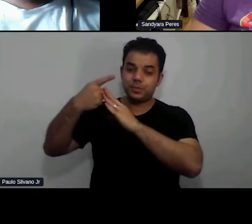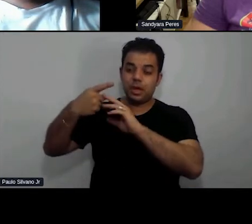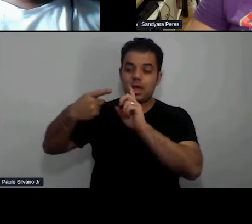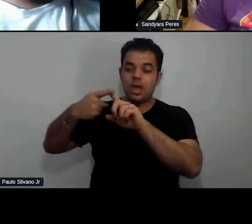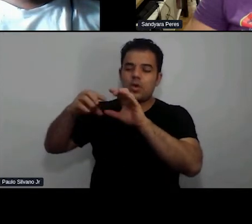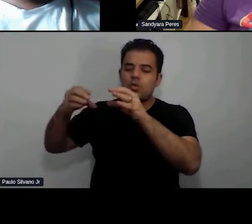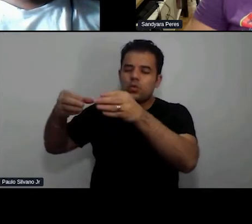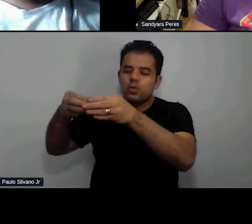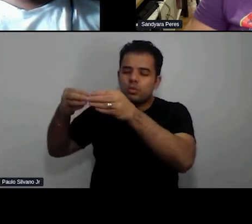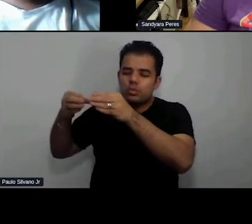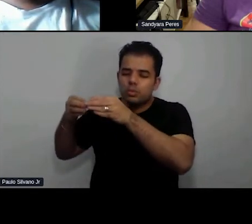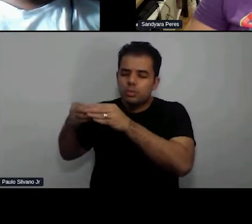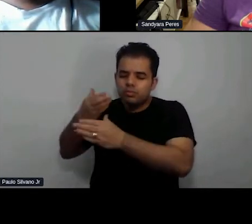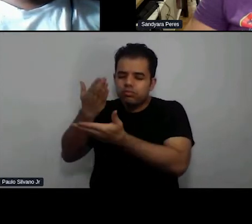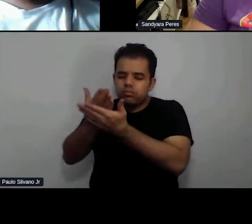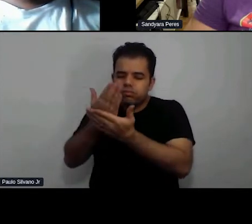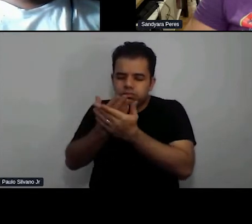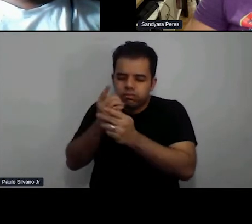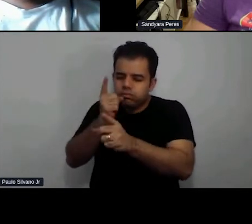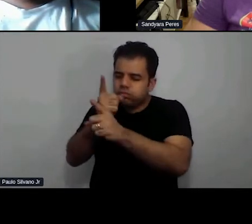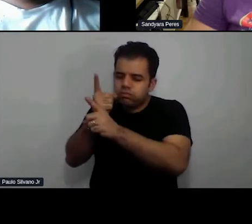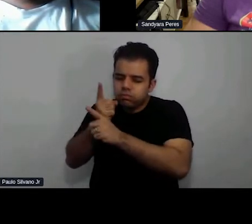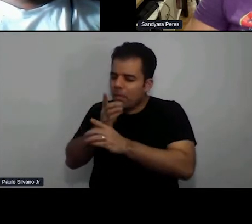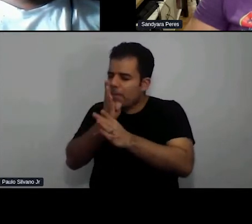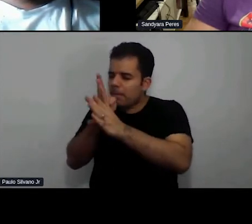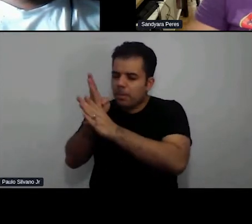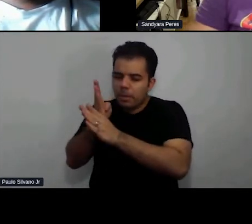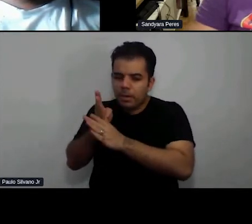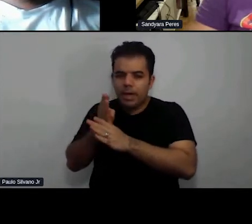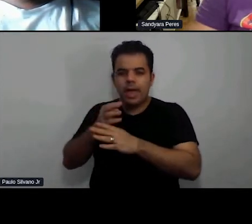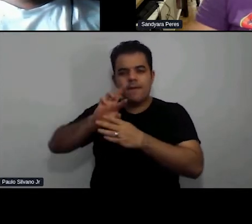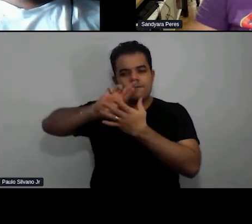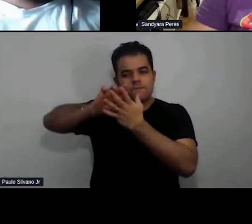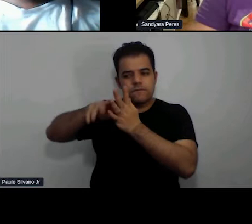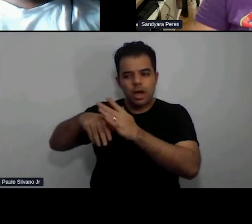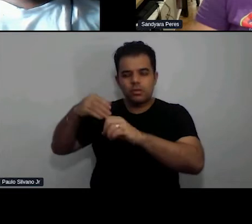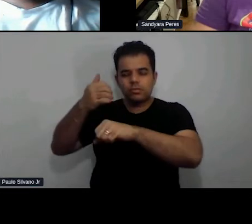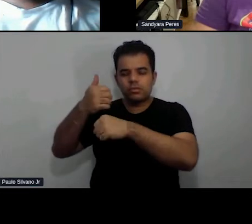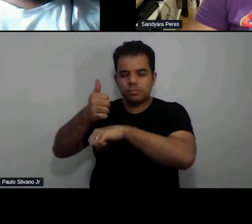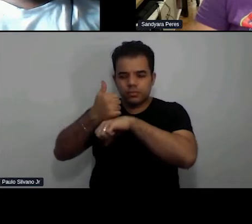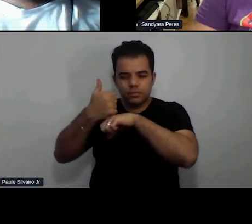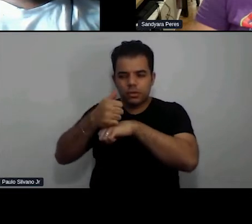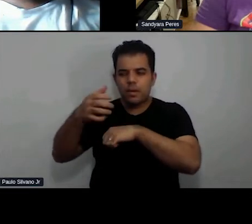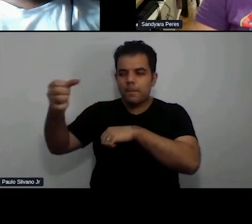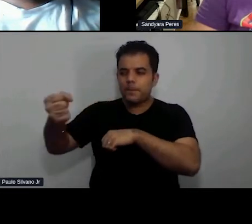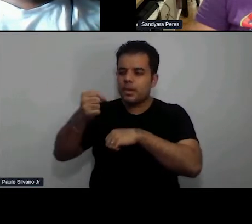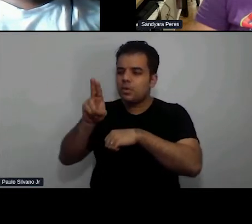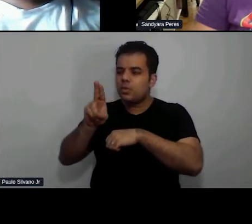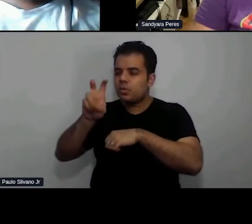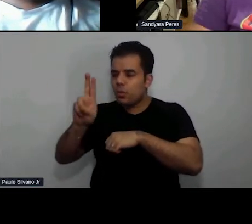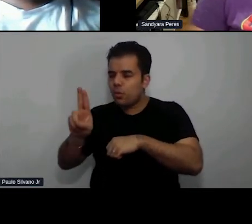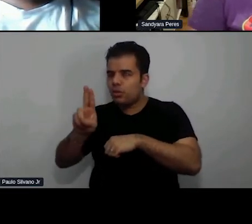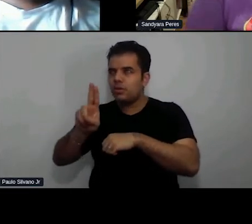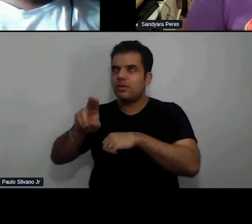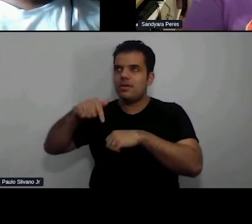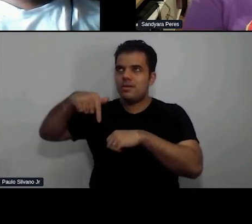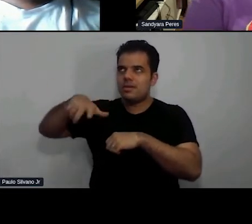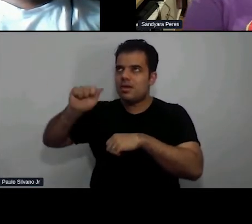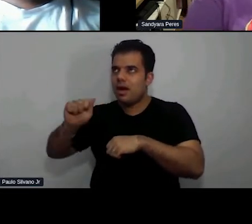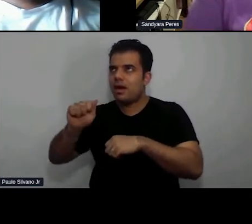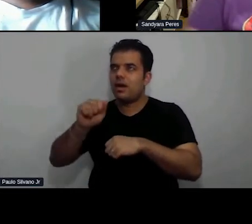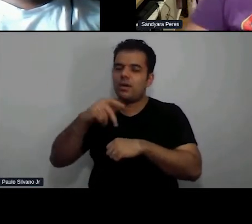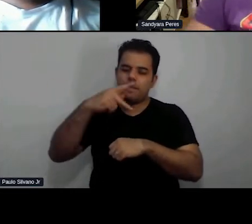de estudo, isso ser um grupo de estudo multidisciplinar, você pegar ali um desenvolvedor, um QA, um